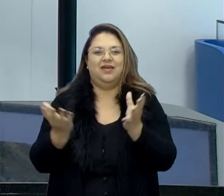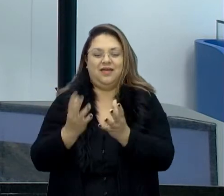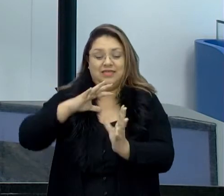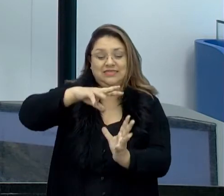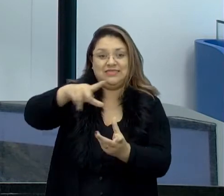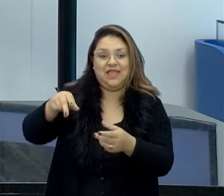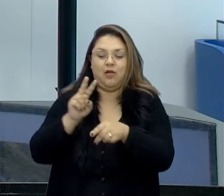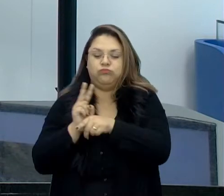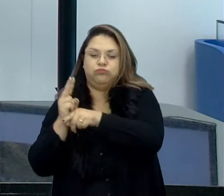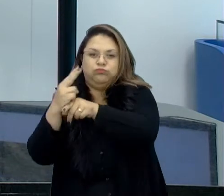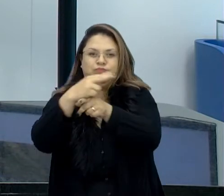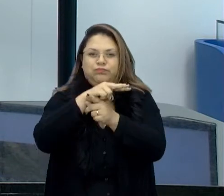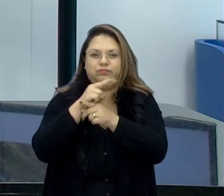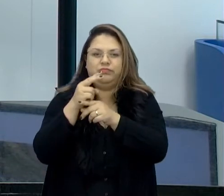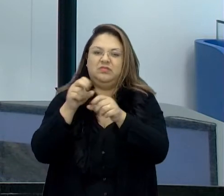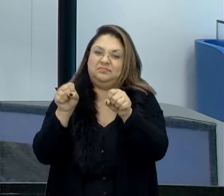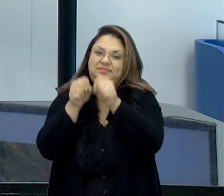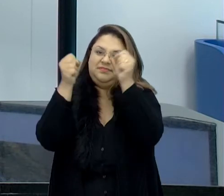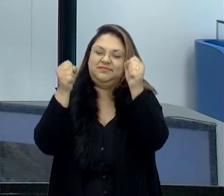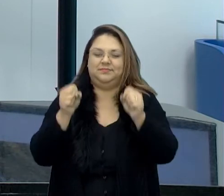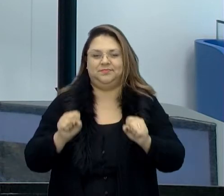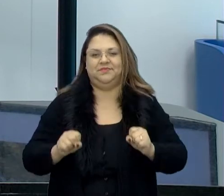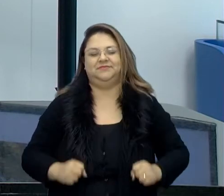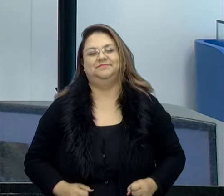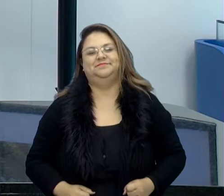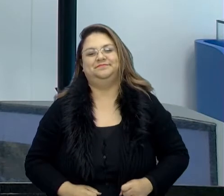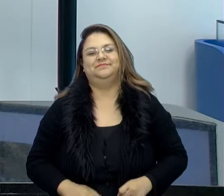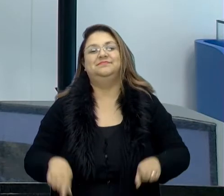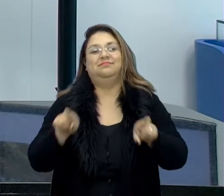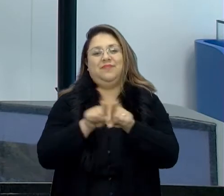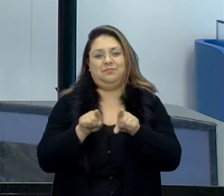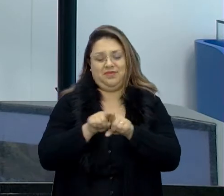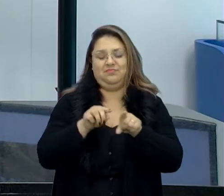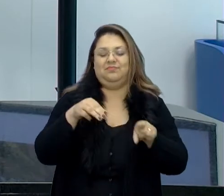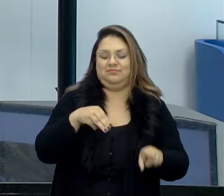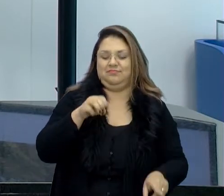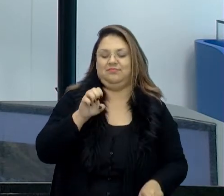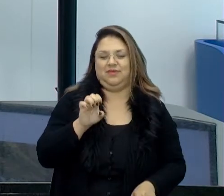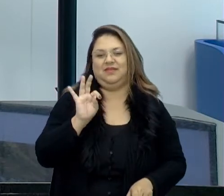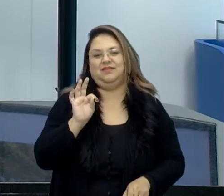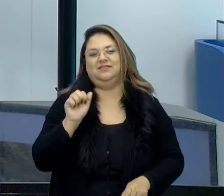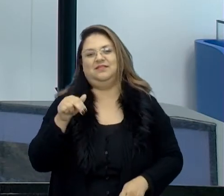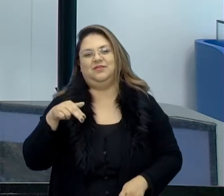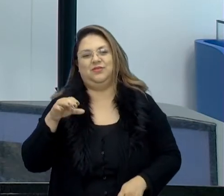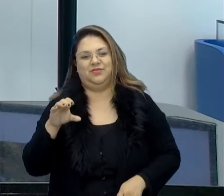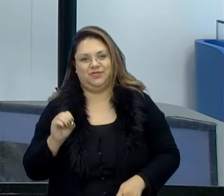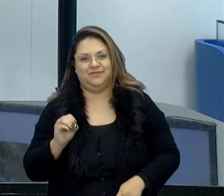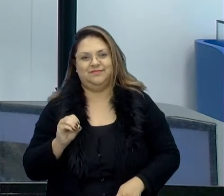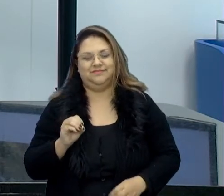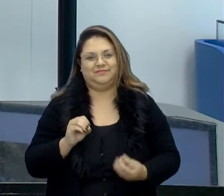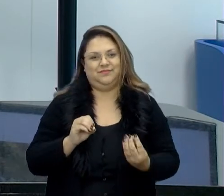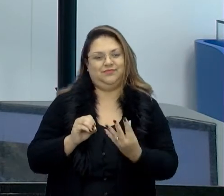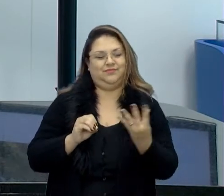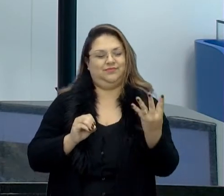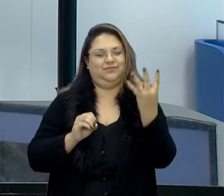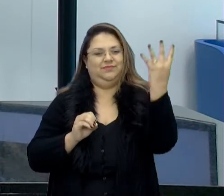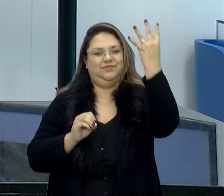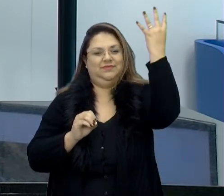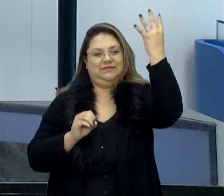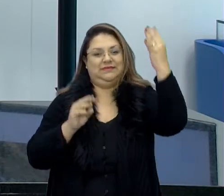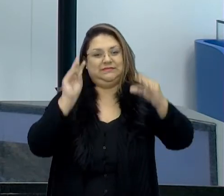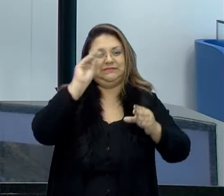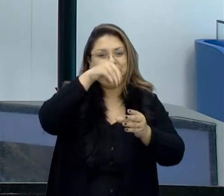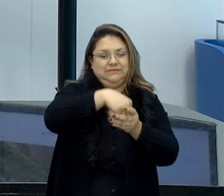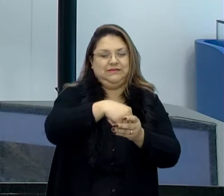como o gás metano, né, que é exalado ali do aterro sanitário, né, também é um gás potencializador